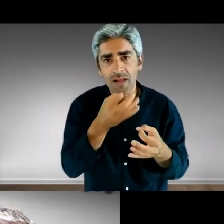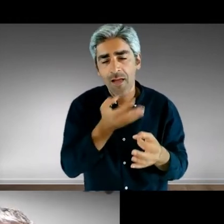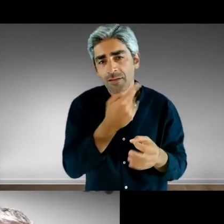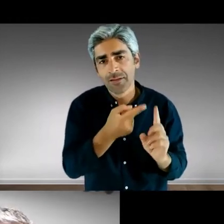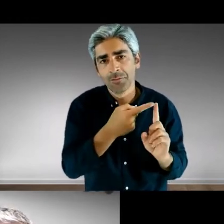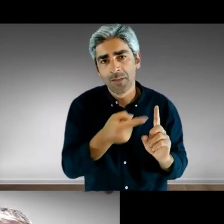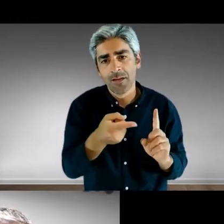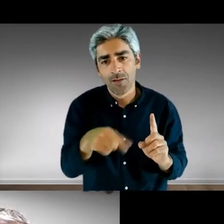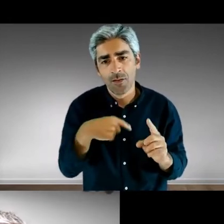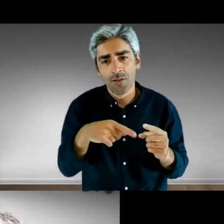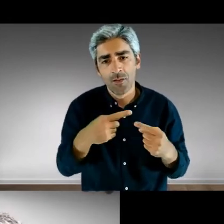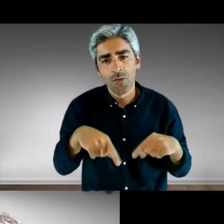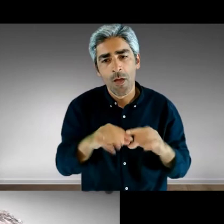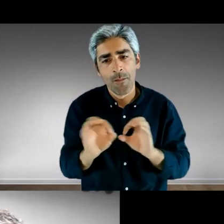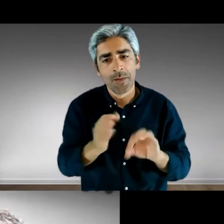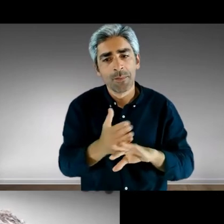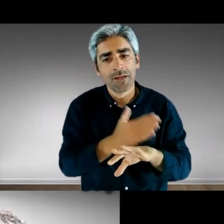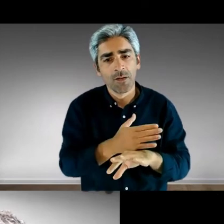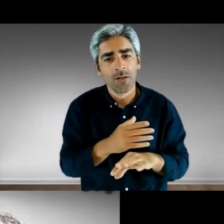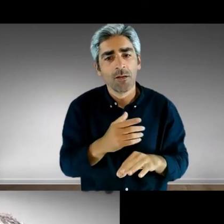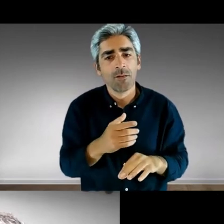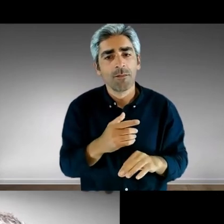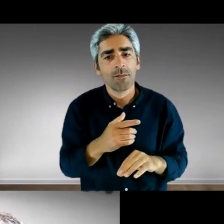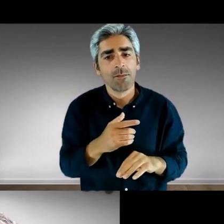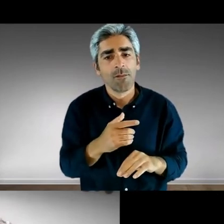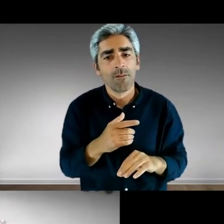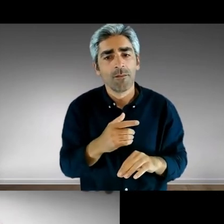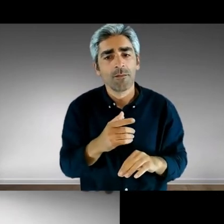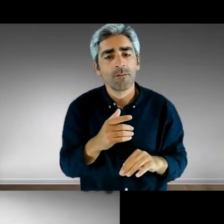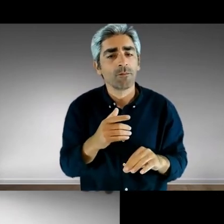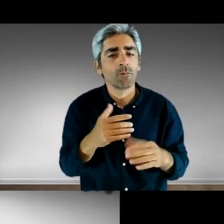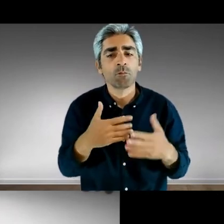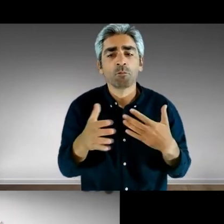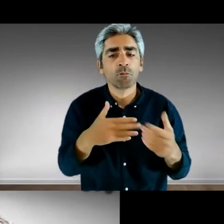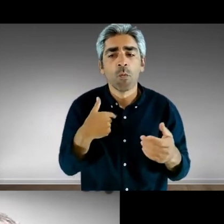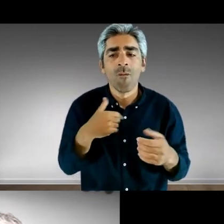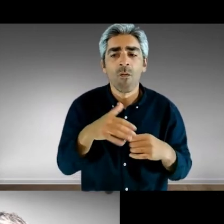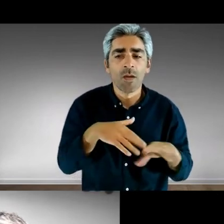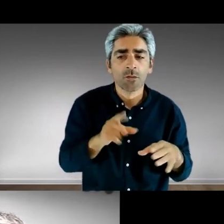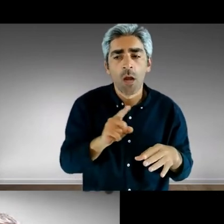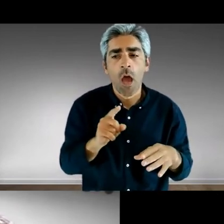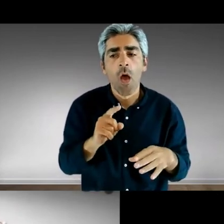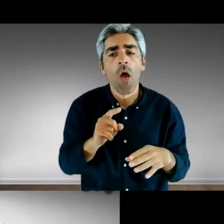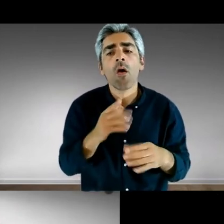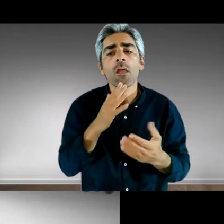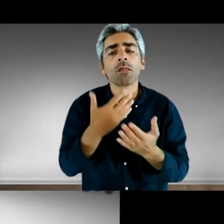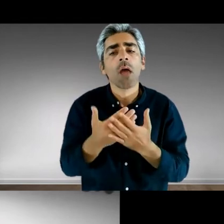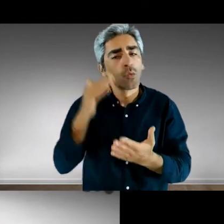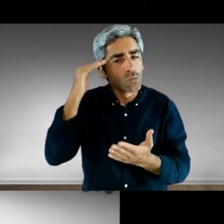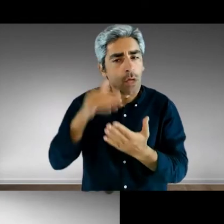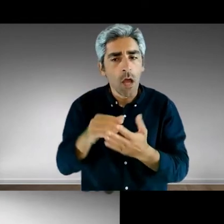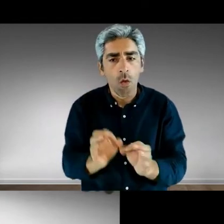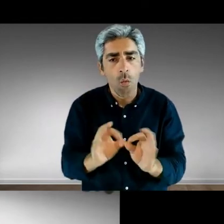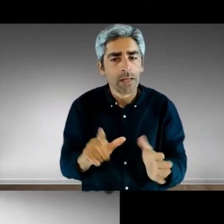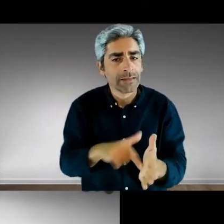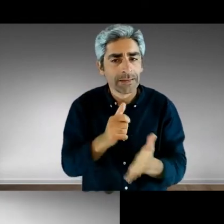quando fizemos uma reunião preparatória, onde, independentemente daquilo que eu faço, as consequências são sempre iguais, porque estou num contexto